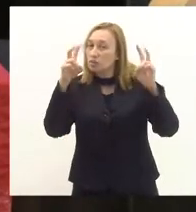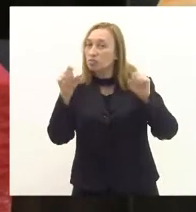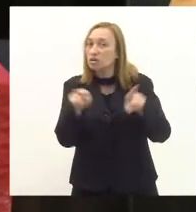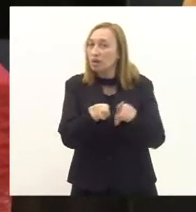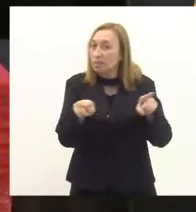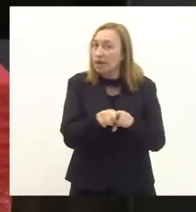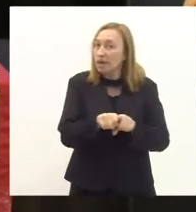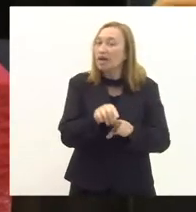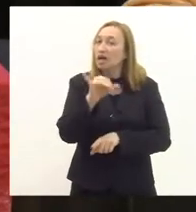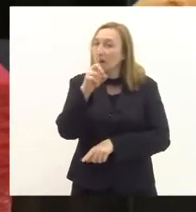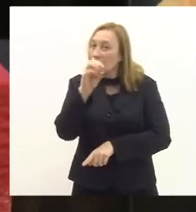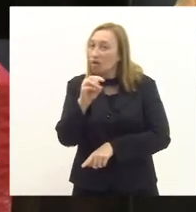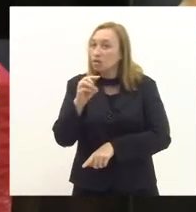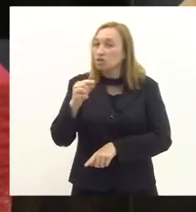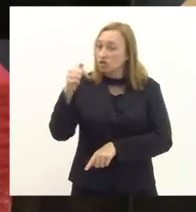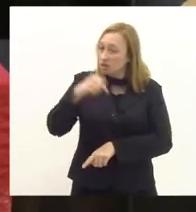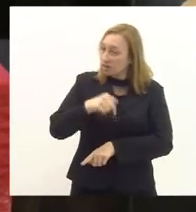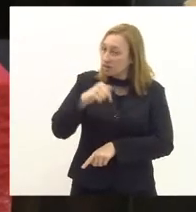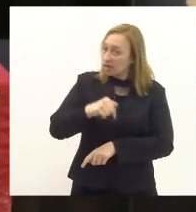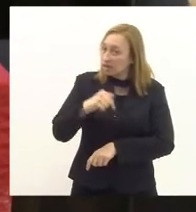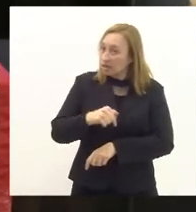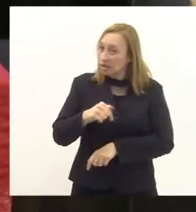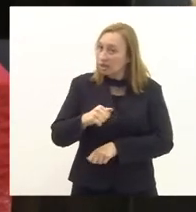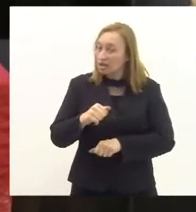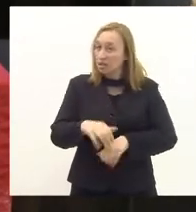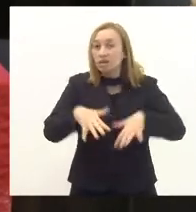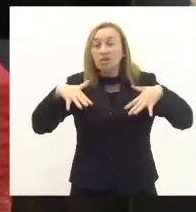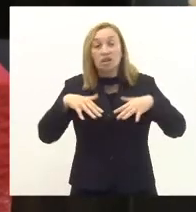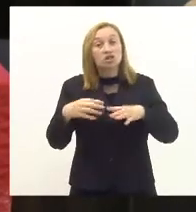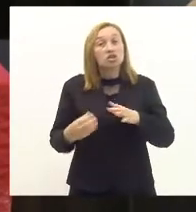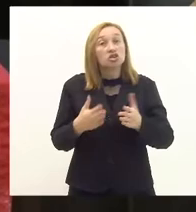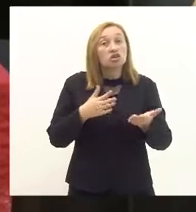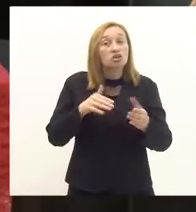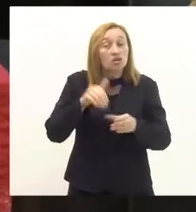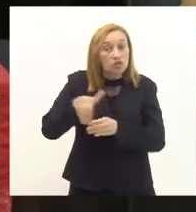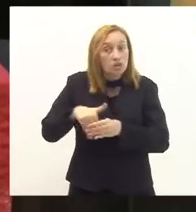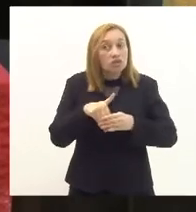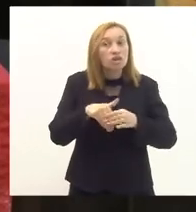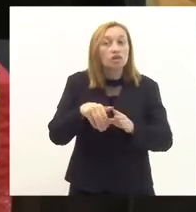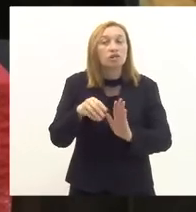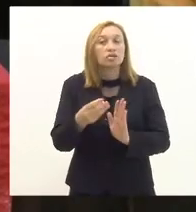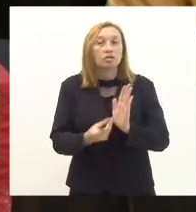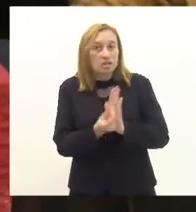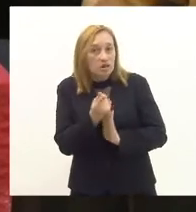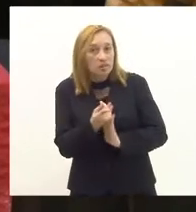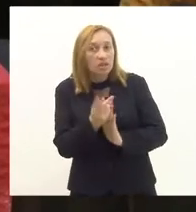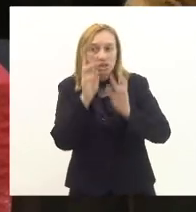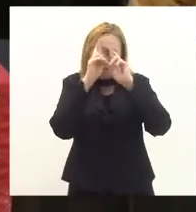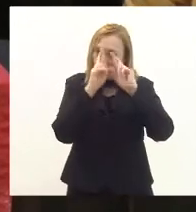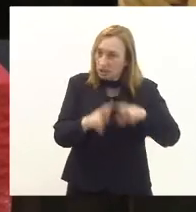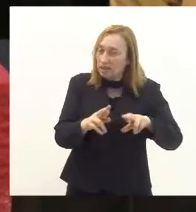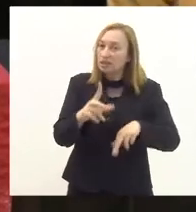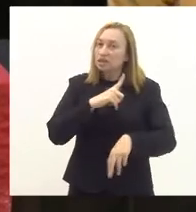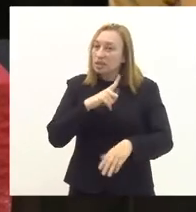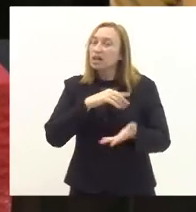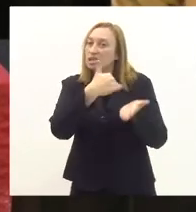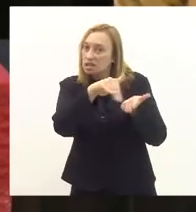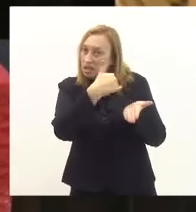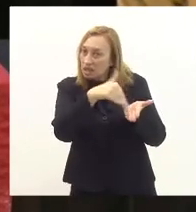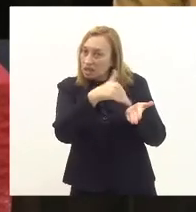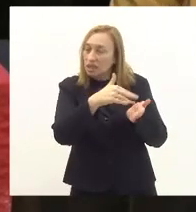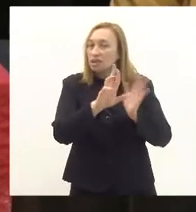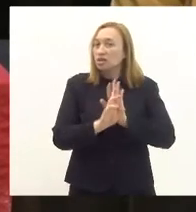Cláudio. Nós estamos aqui no Parlamento, nós votamos orçamento, a gente não pode dizer que a gente não tem responsabilidade. Não, os secretários, os